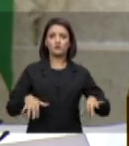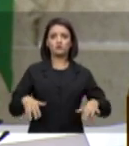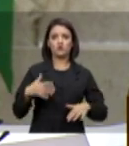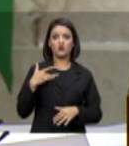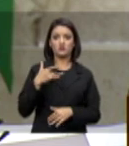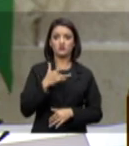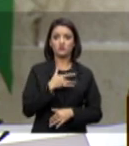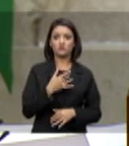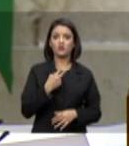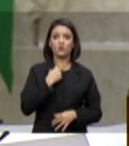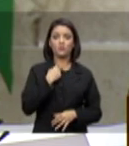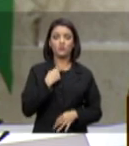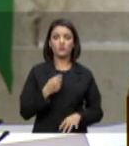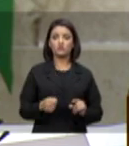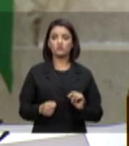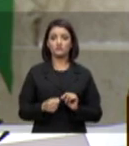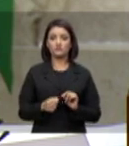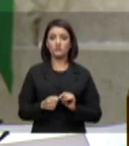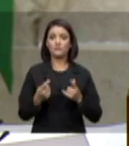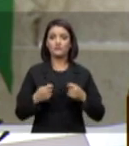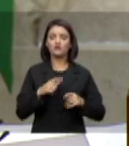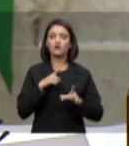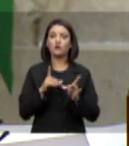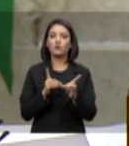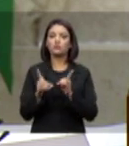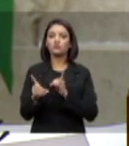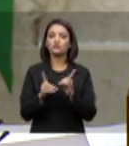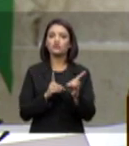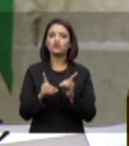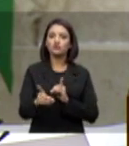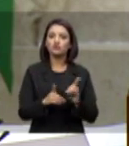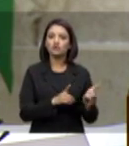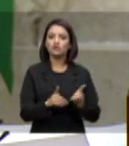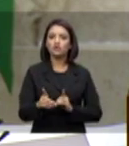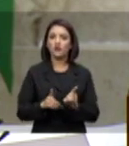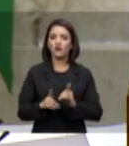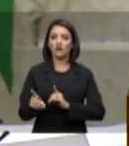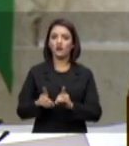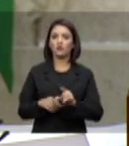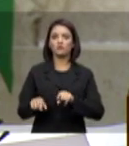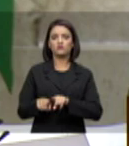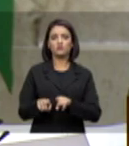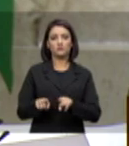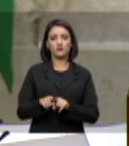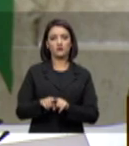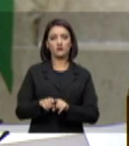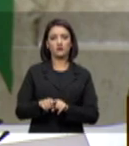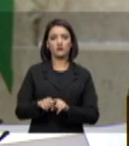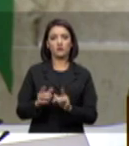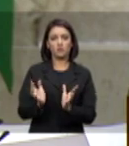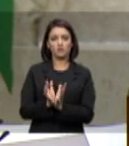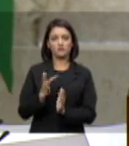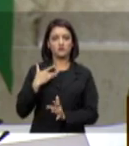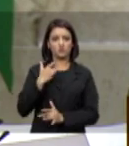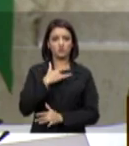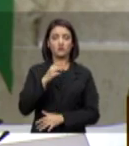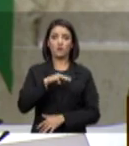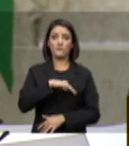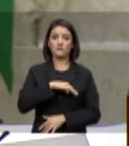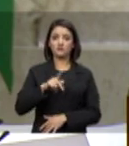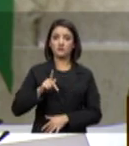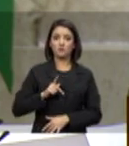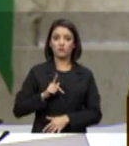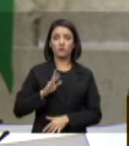ser tomadas sem o diálogo com as autoridades sanitárias é isso ministério público gostaria